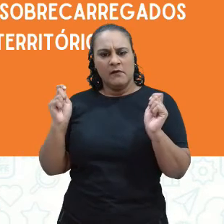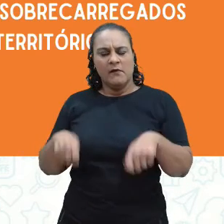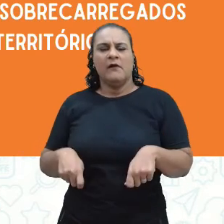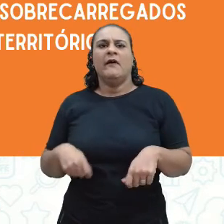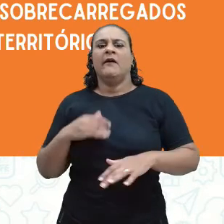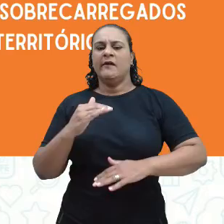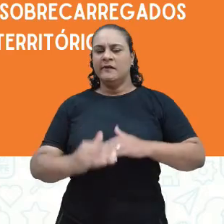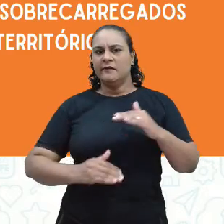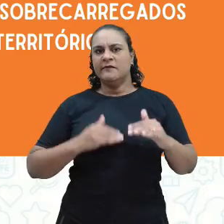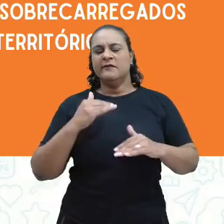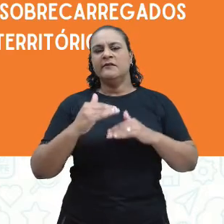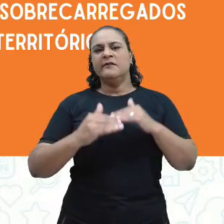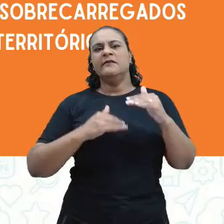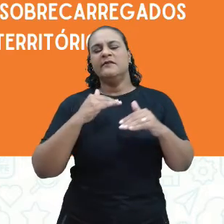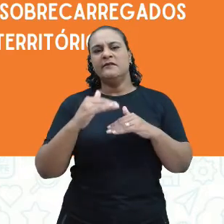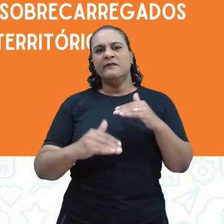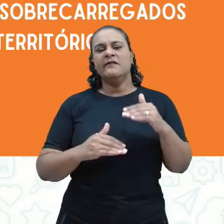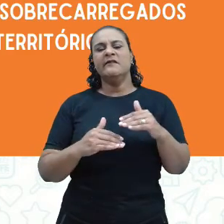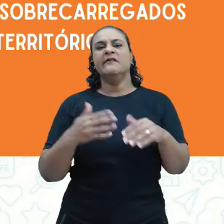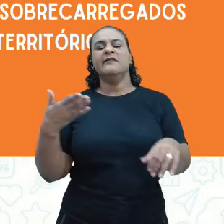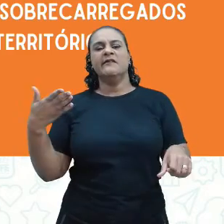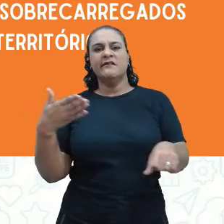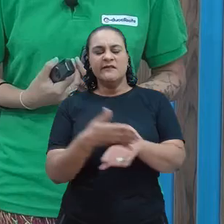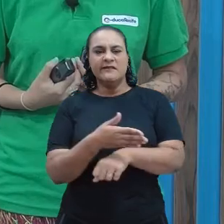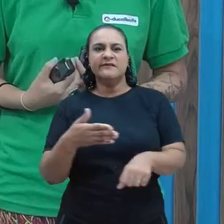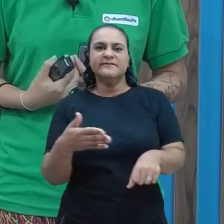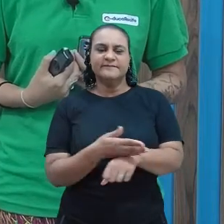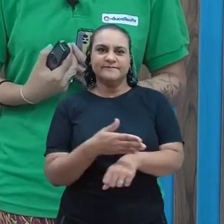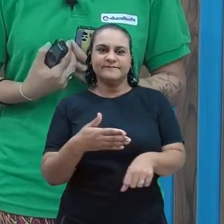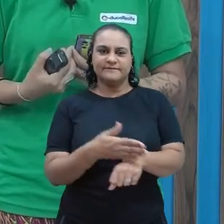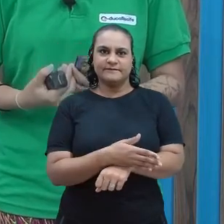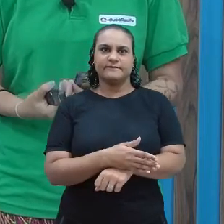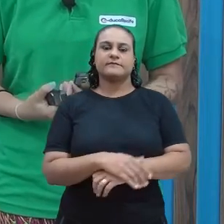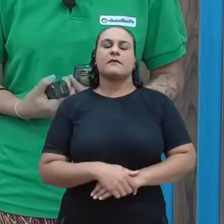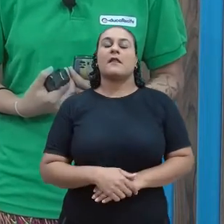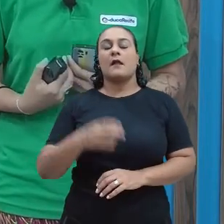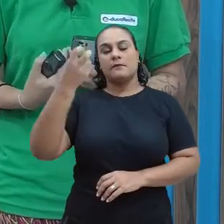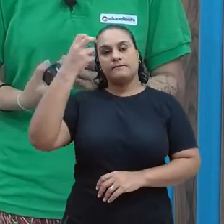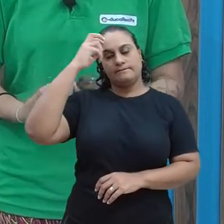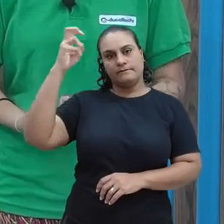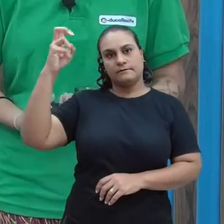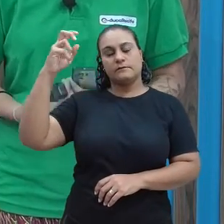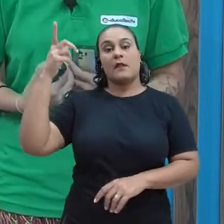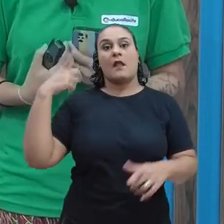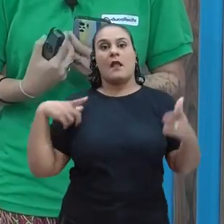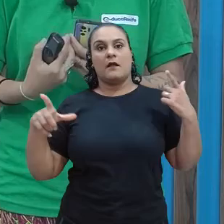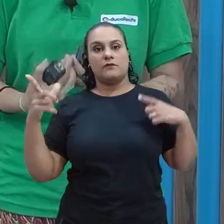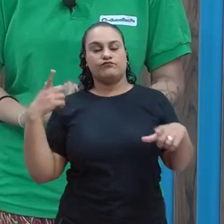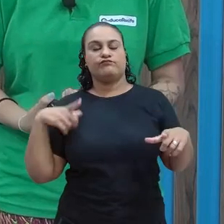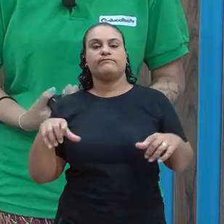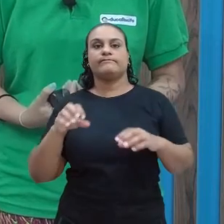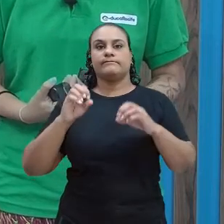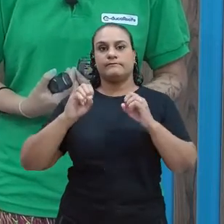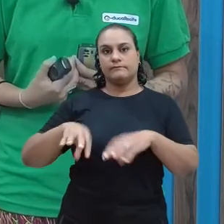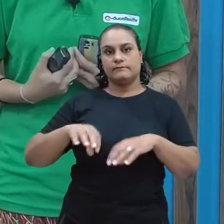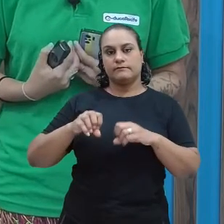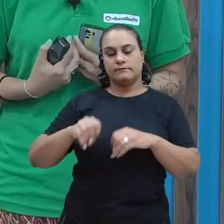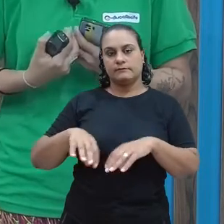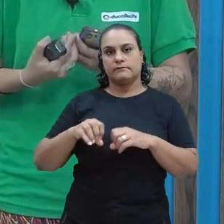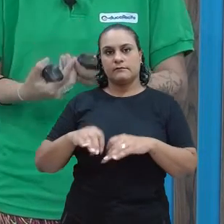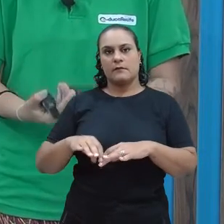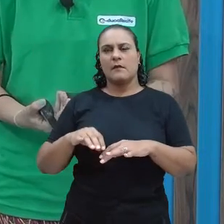se desenvolver, possam ter acesso à cultura, a lazer, à educação,